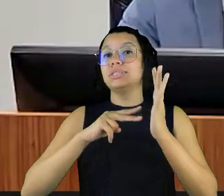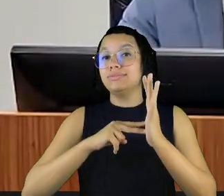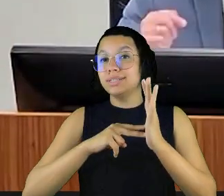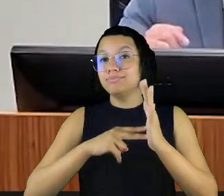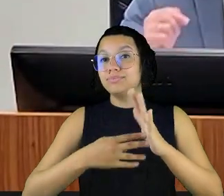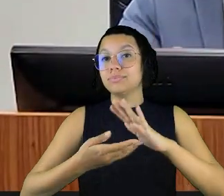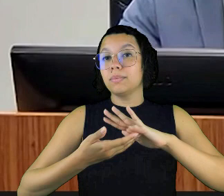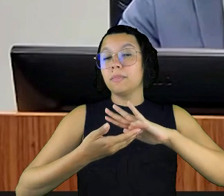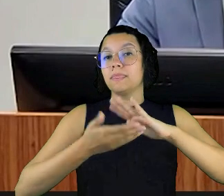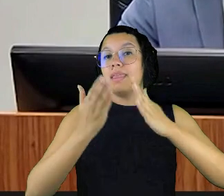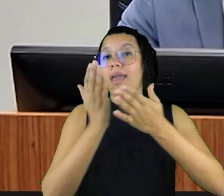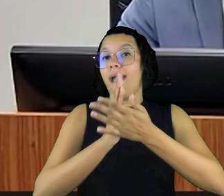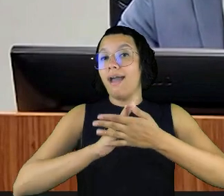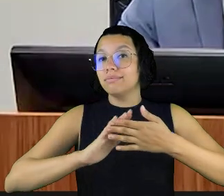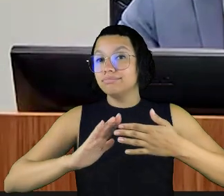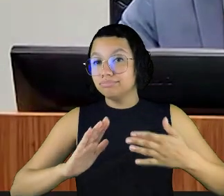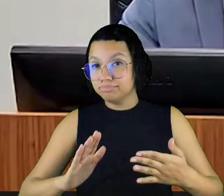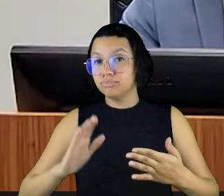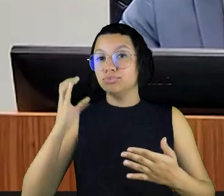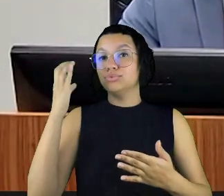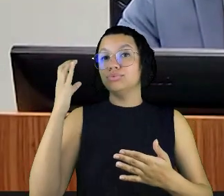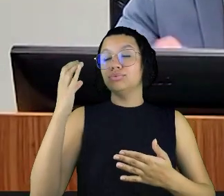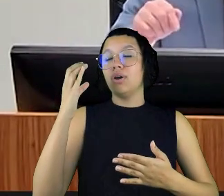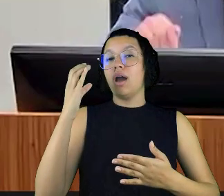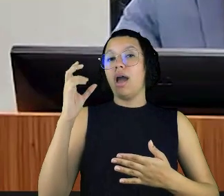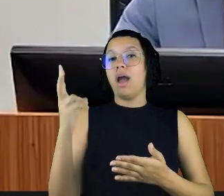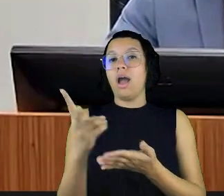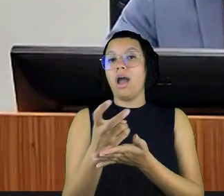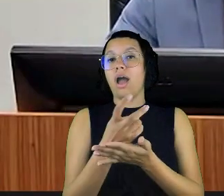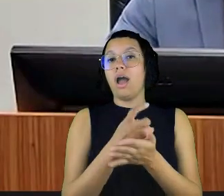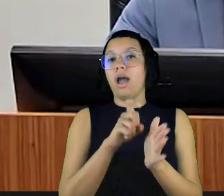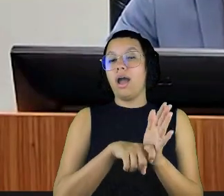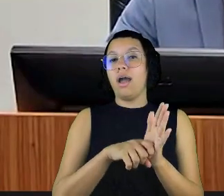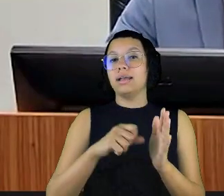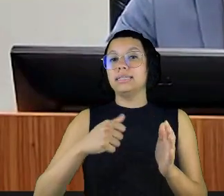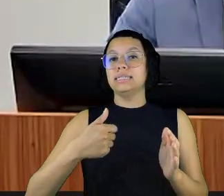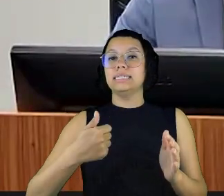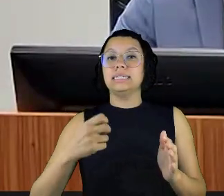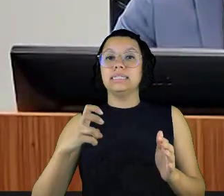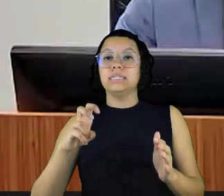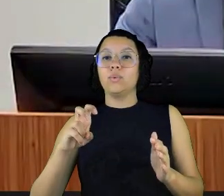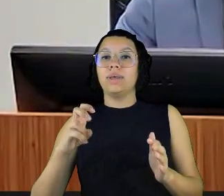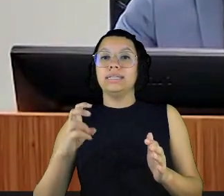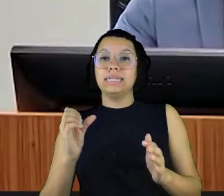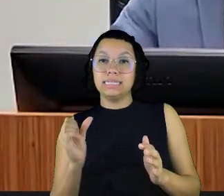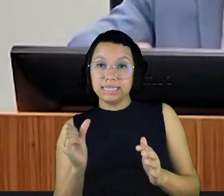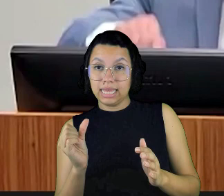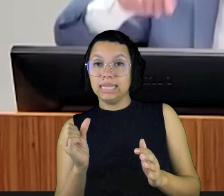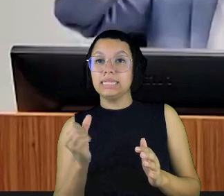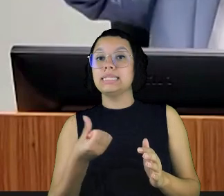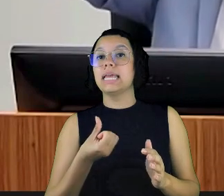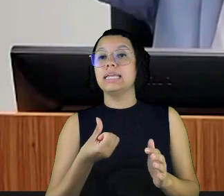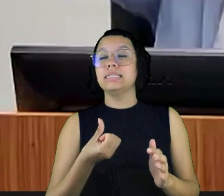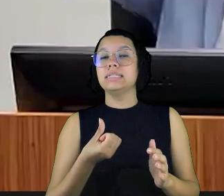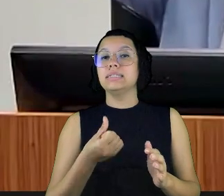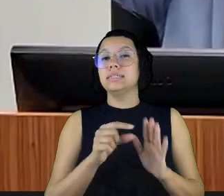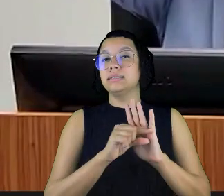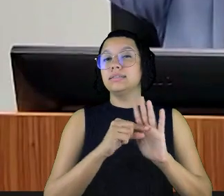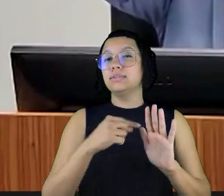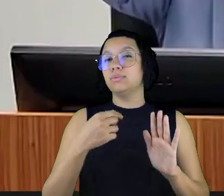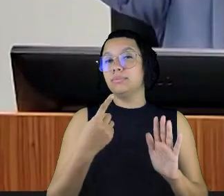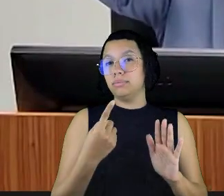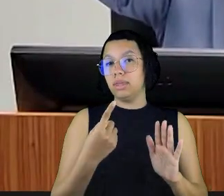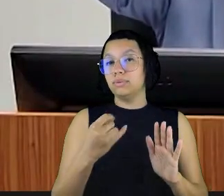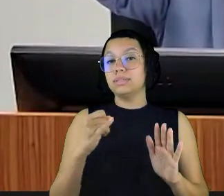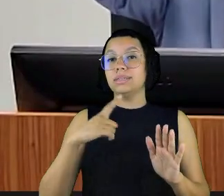tributário, 156, inciso 1º. Se embargos estiverem pendentes, não importa se em nível de